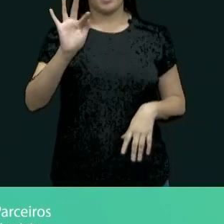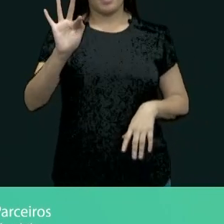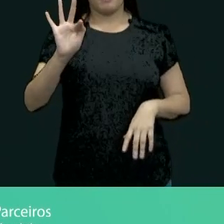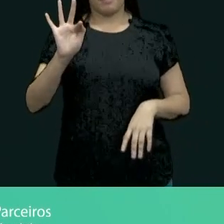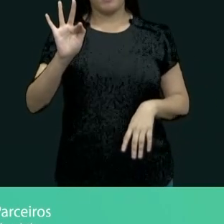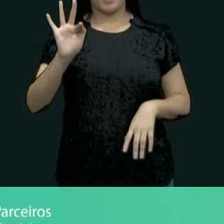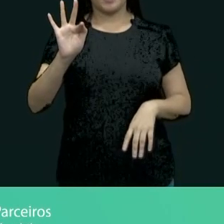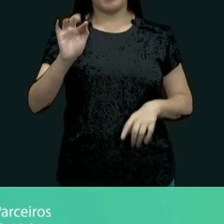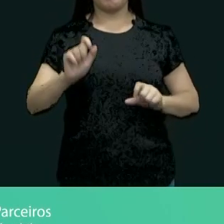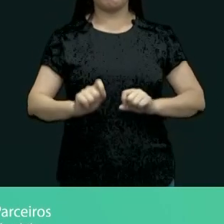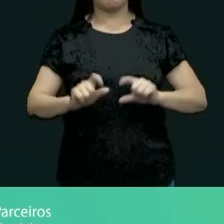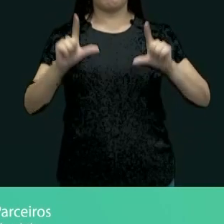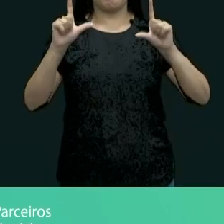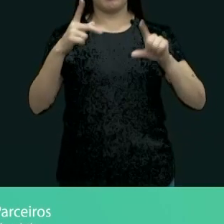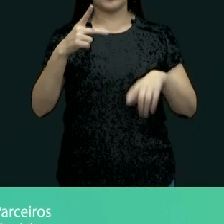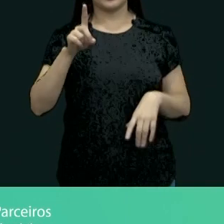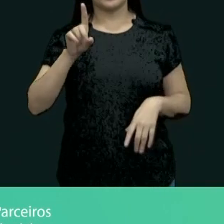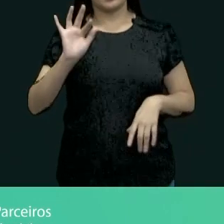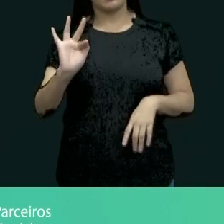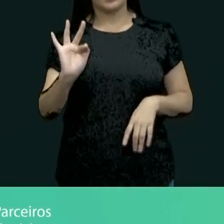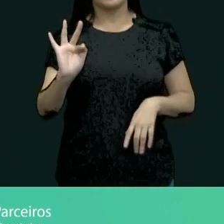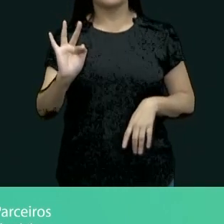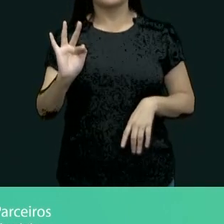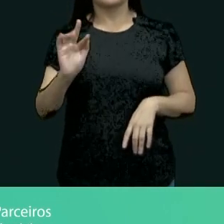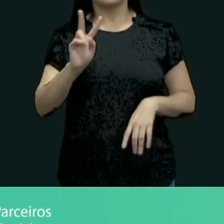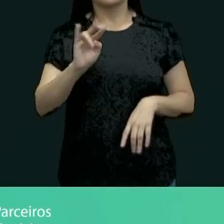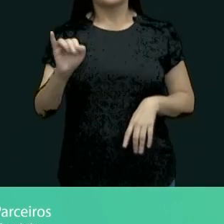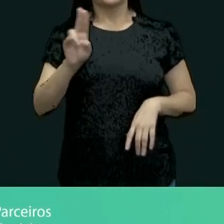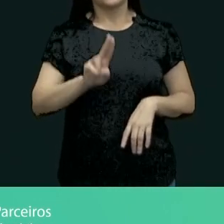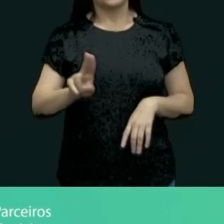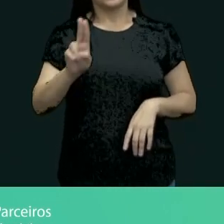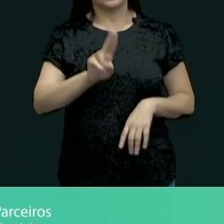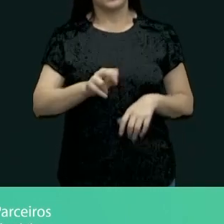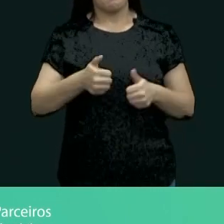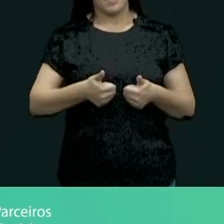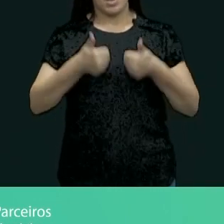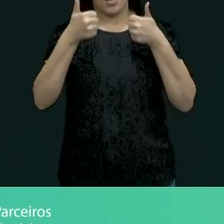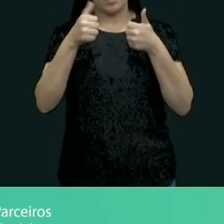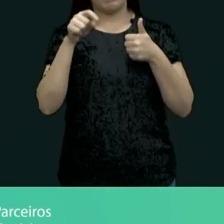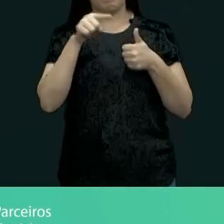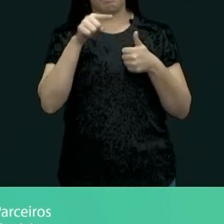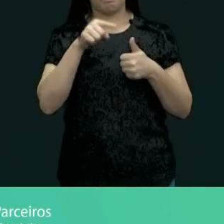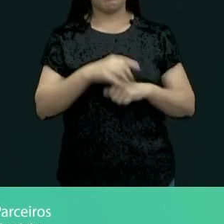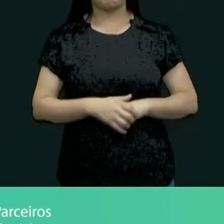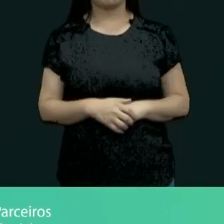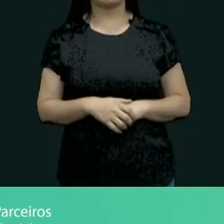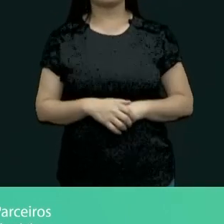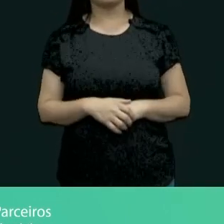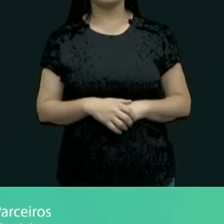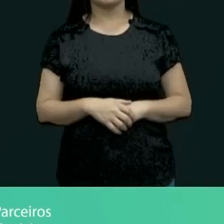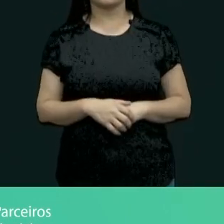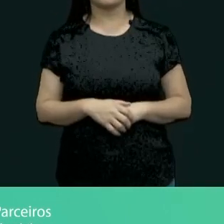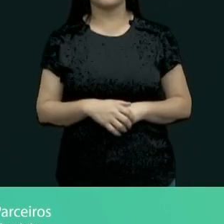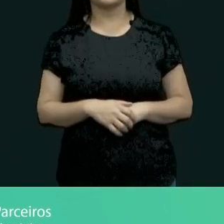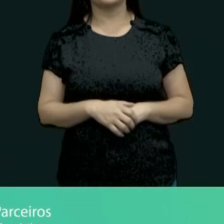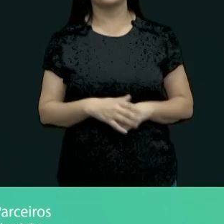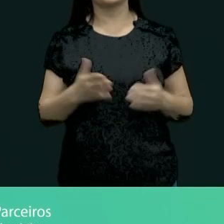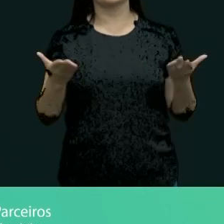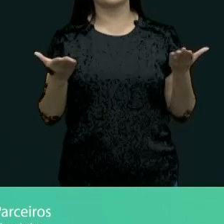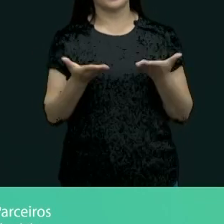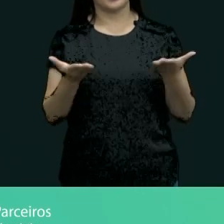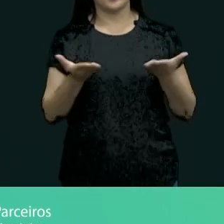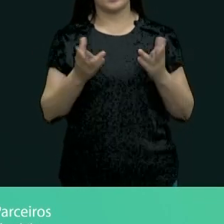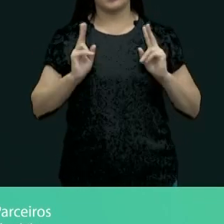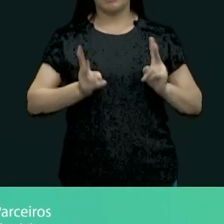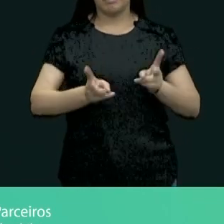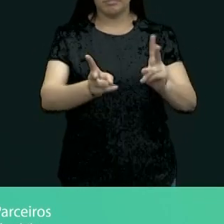vou utilizar esse formato mesmo, que ele é melhor. Okay. Bom, posso seguir